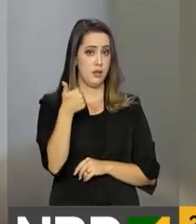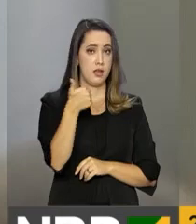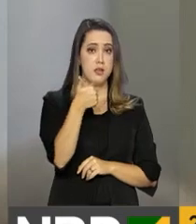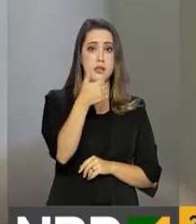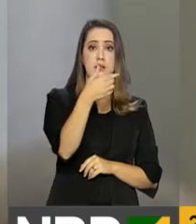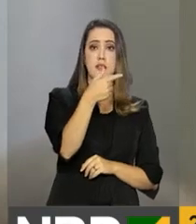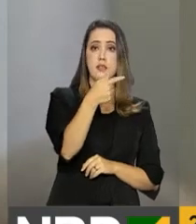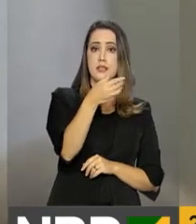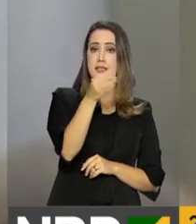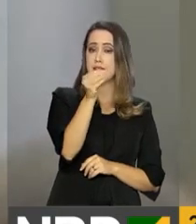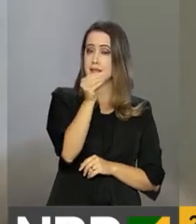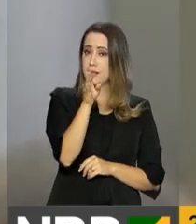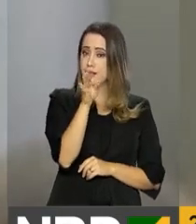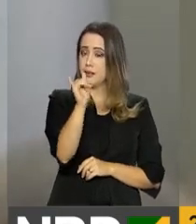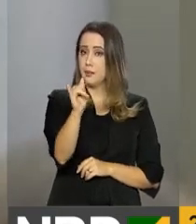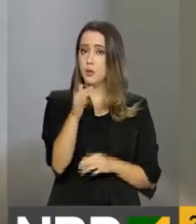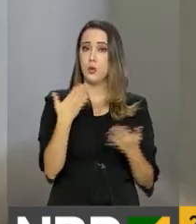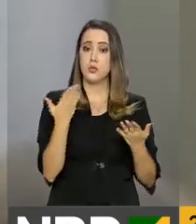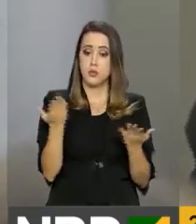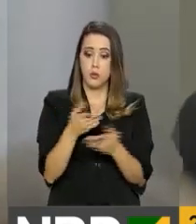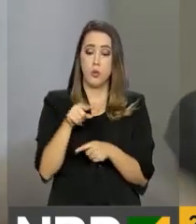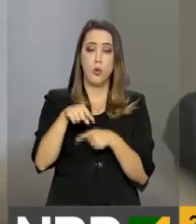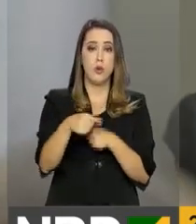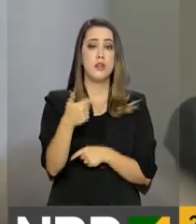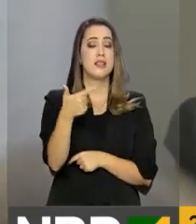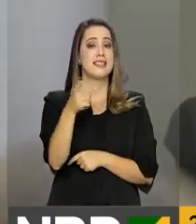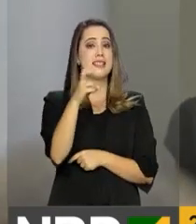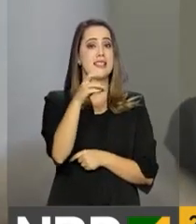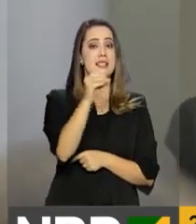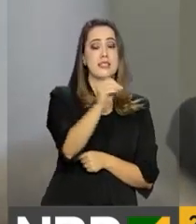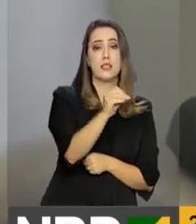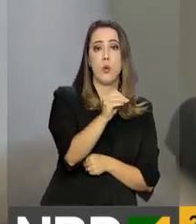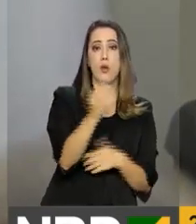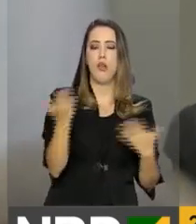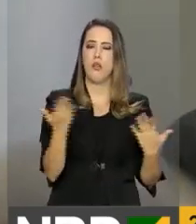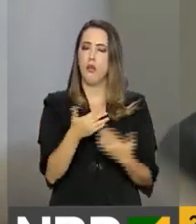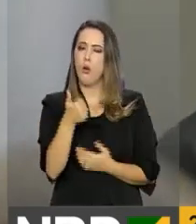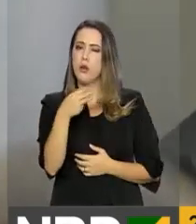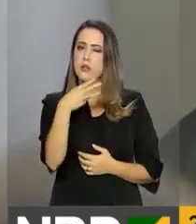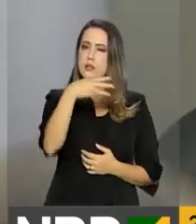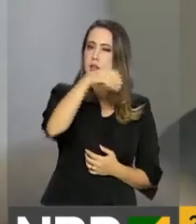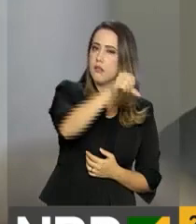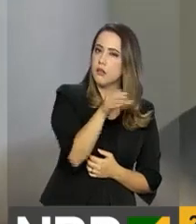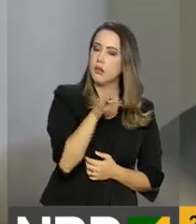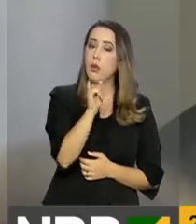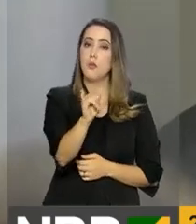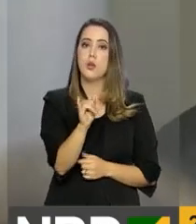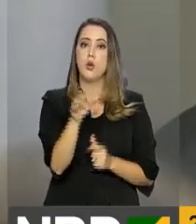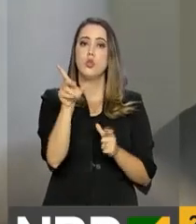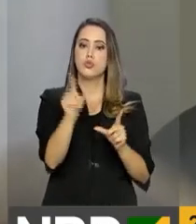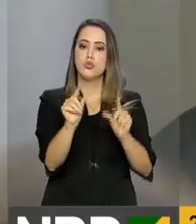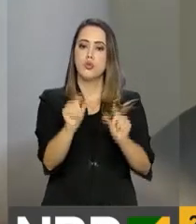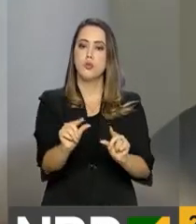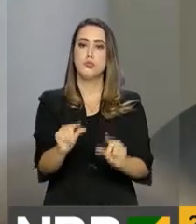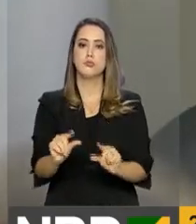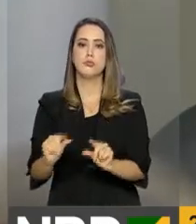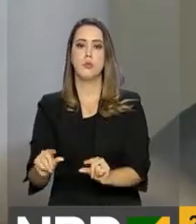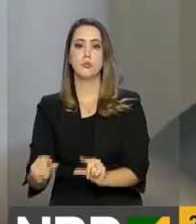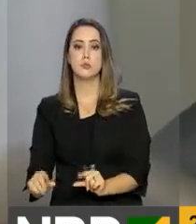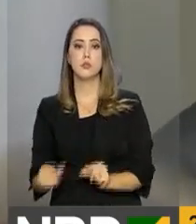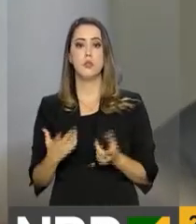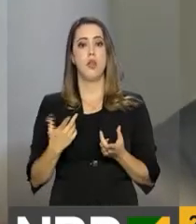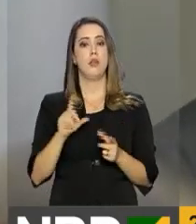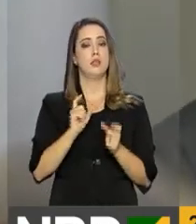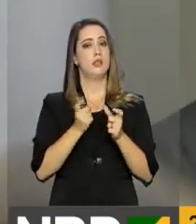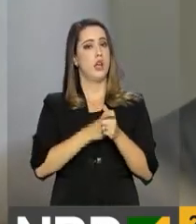no outro ano foi 159 bilhões, e agora vem vindo para 139 bilhões. Nós estamos diminuindo o déficit público,